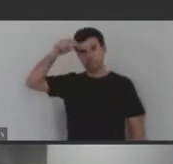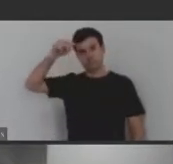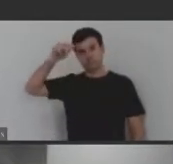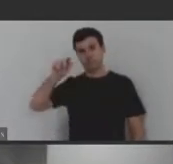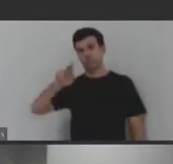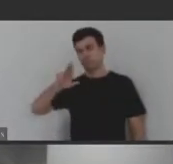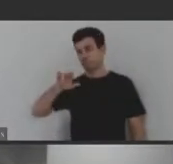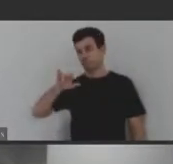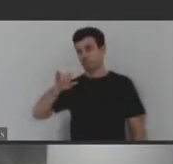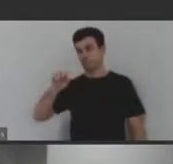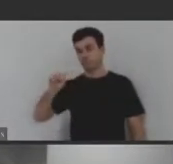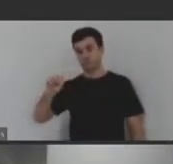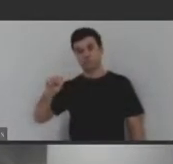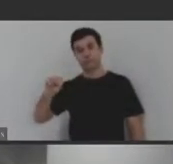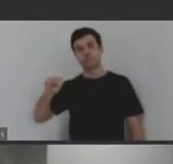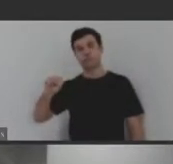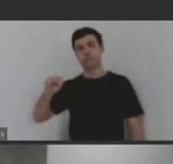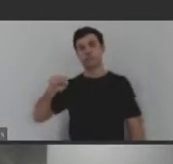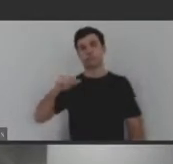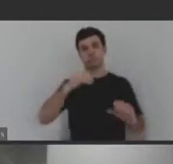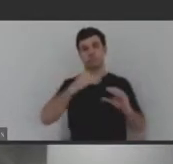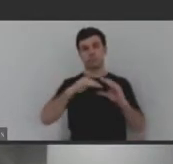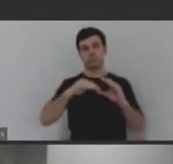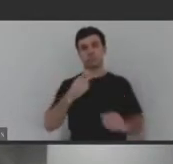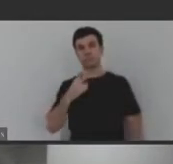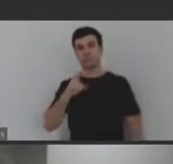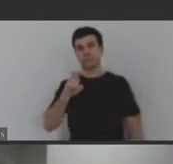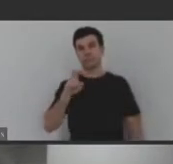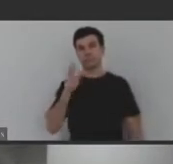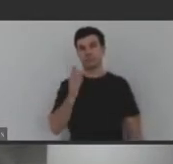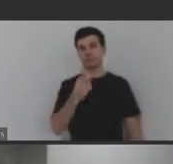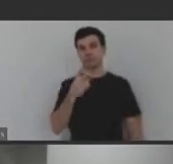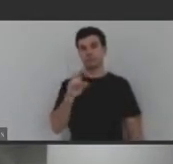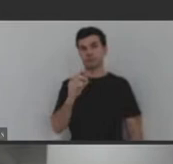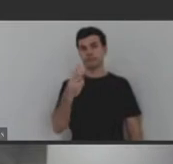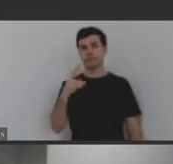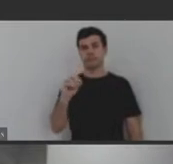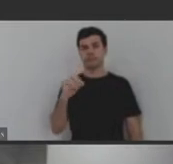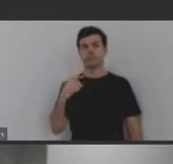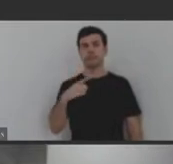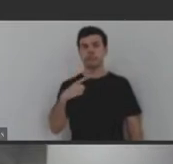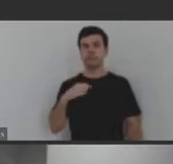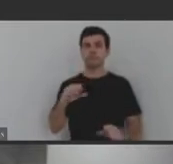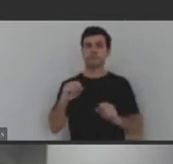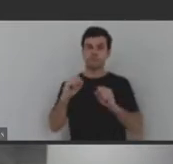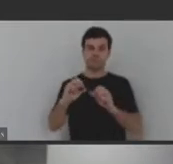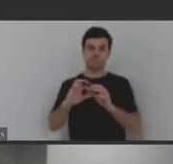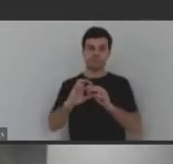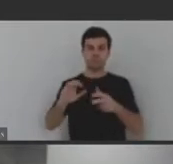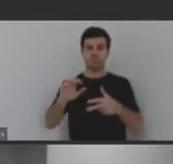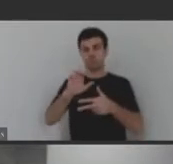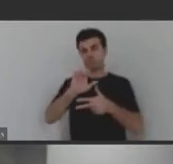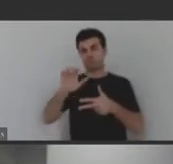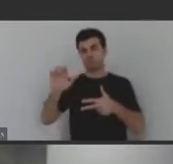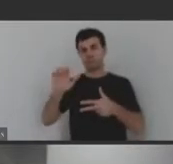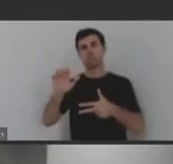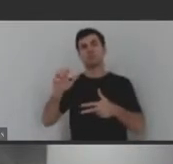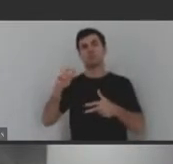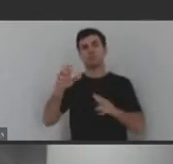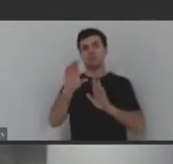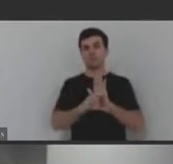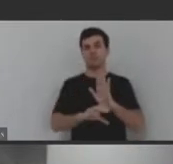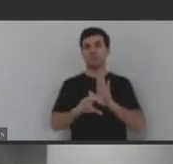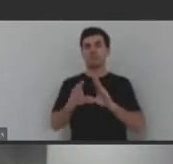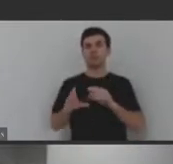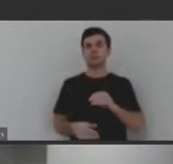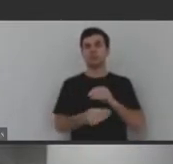Rusa Dalben. Mensagem número 25/2020, dispõe sobre autorização ao Executivo Municipal para promover a abertura de crédito adicional